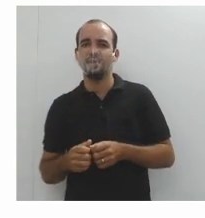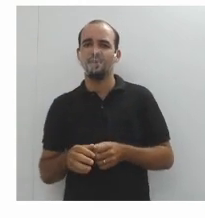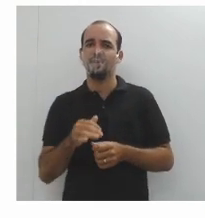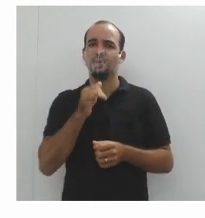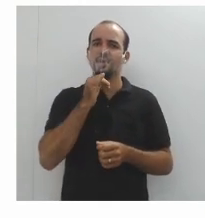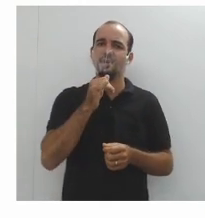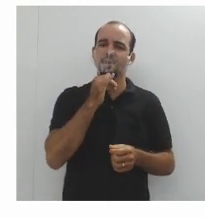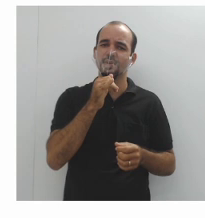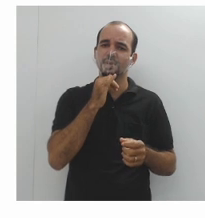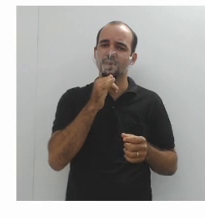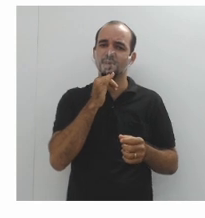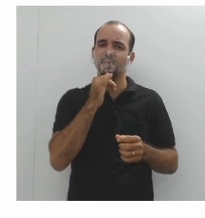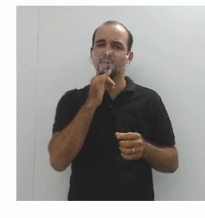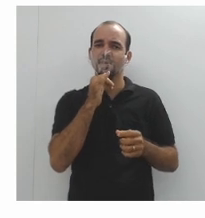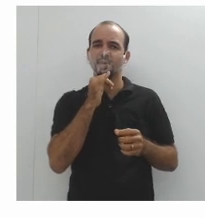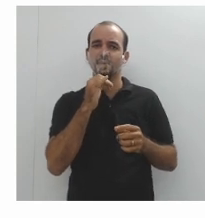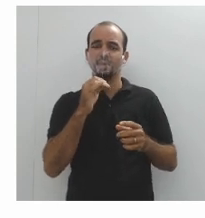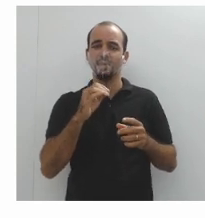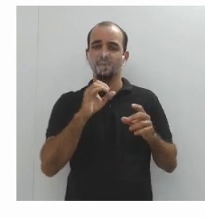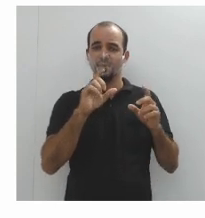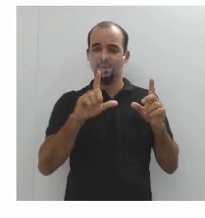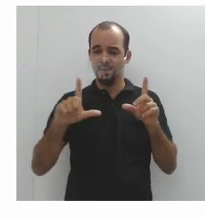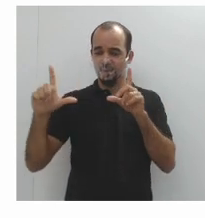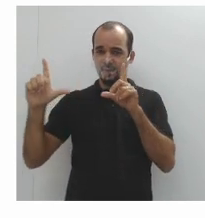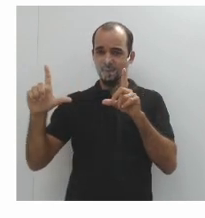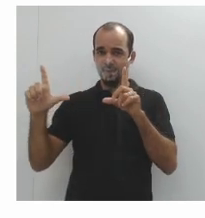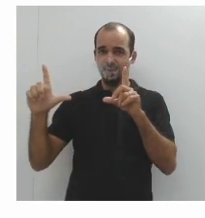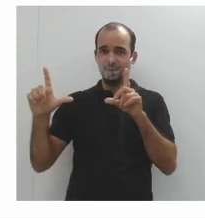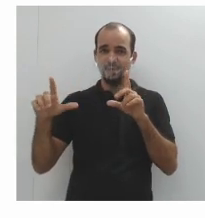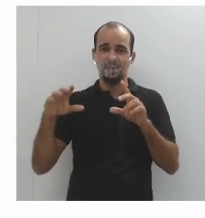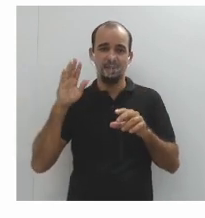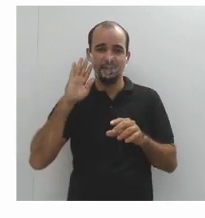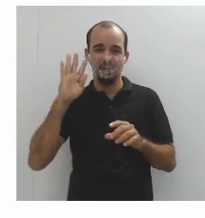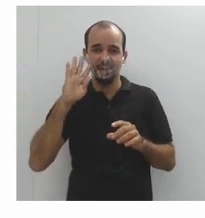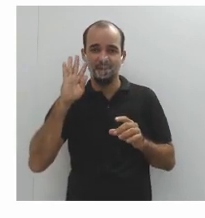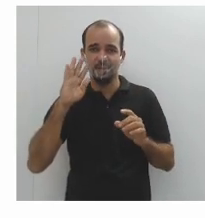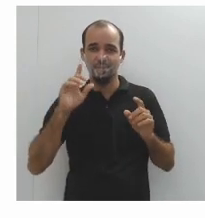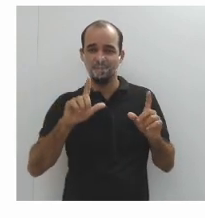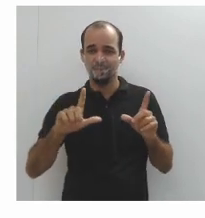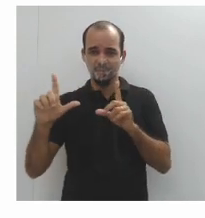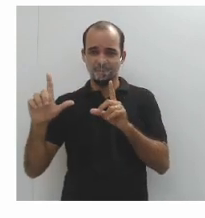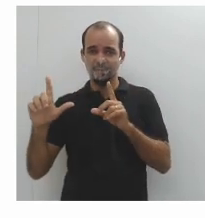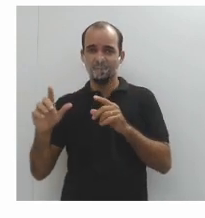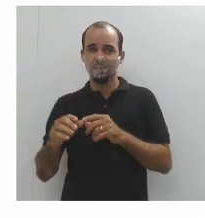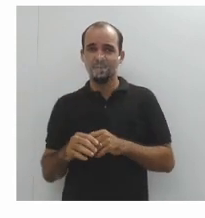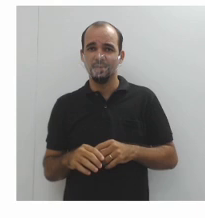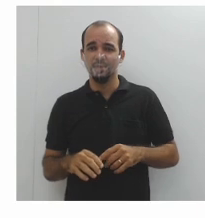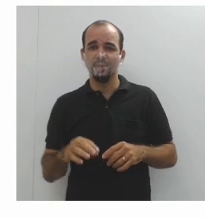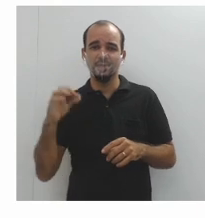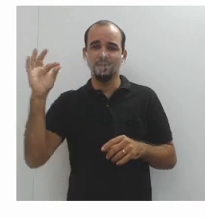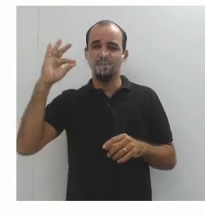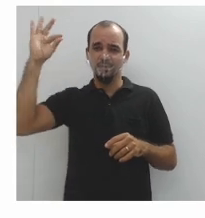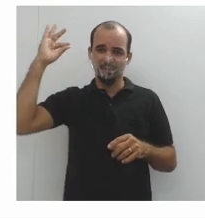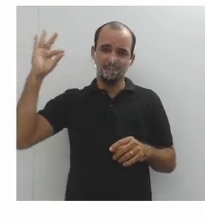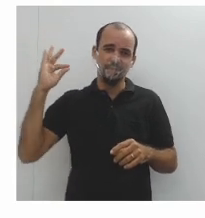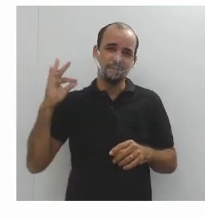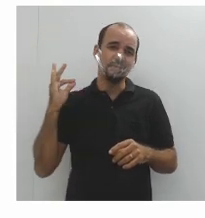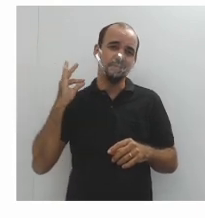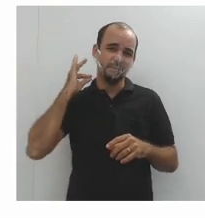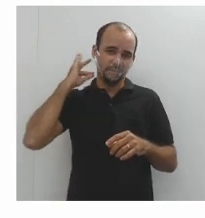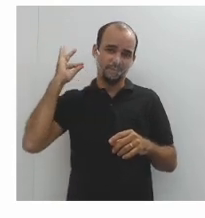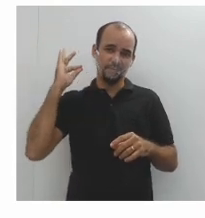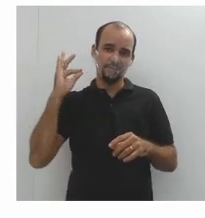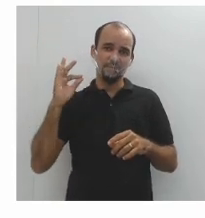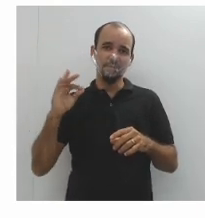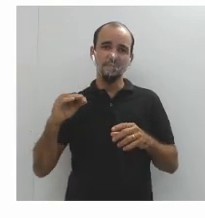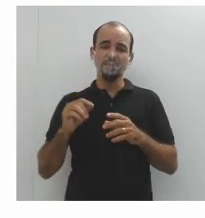nós temos uma imagem que é bem legal, que nós temos essa